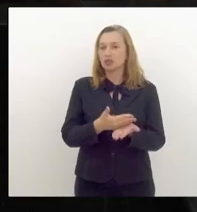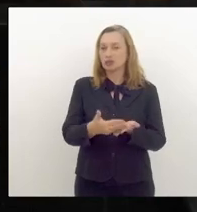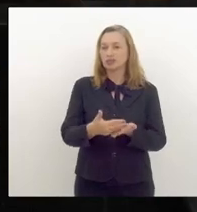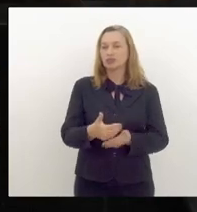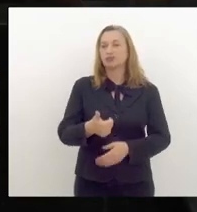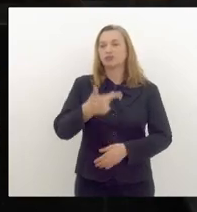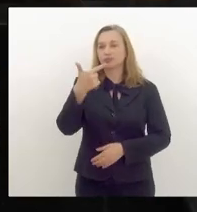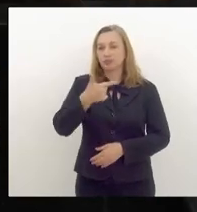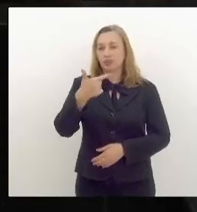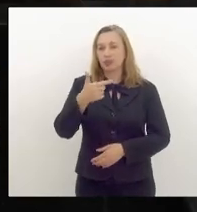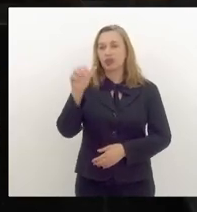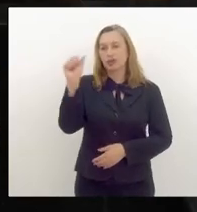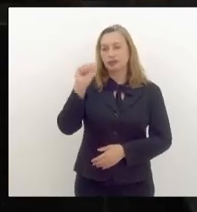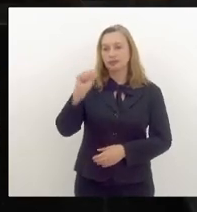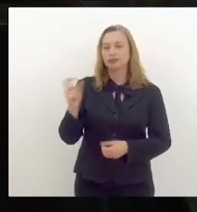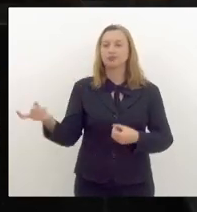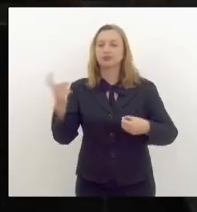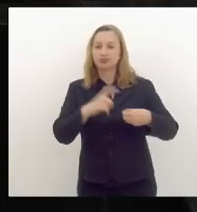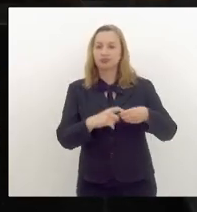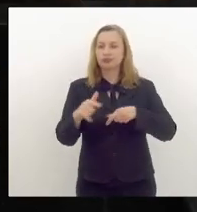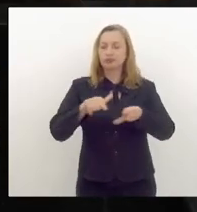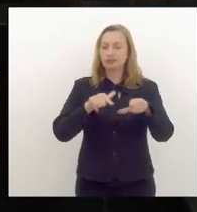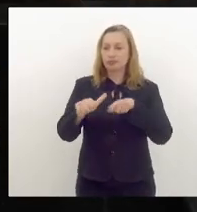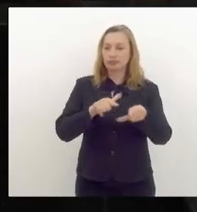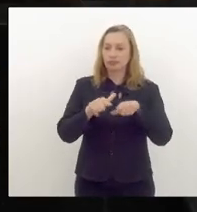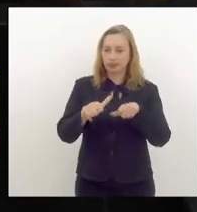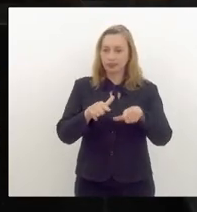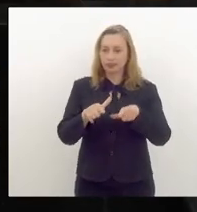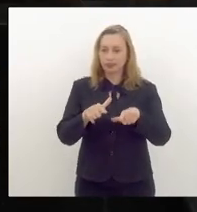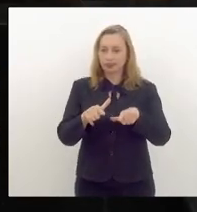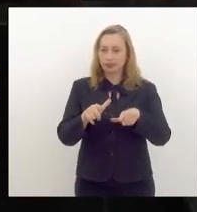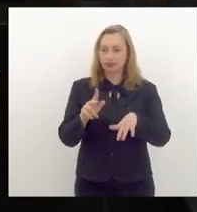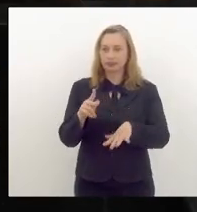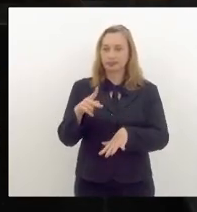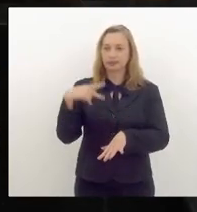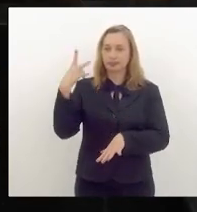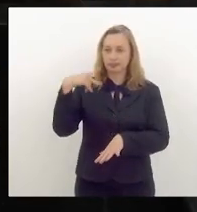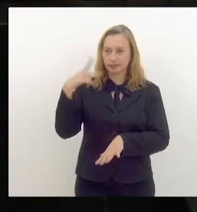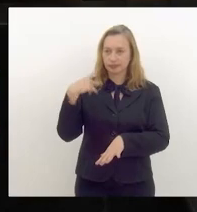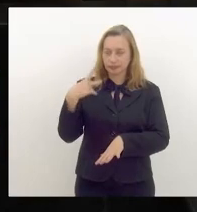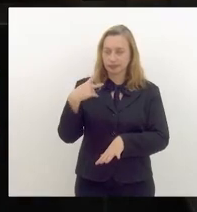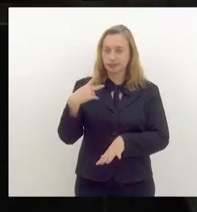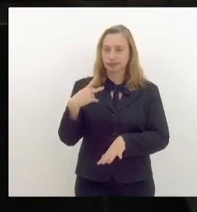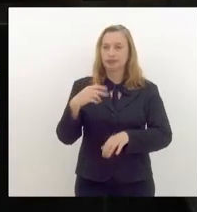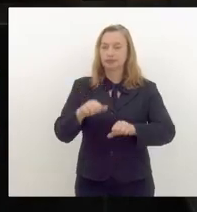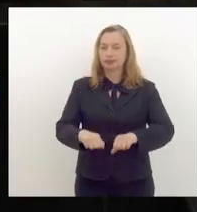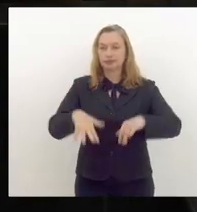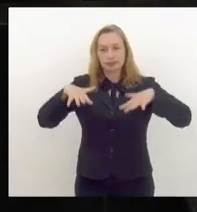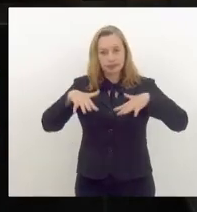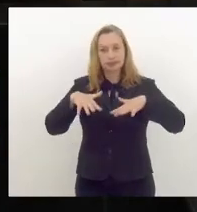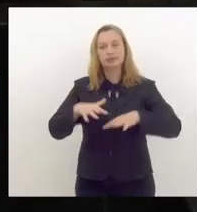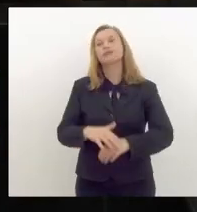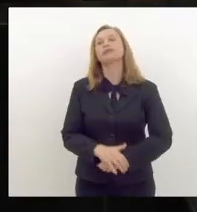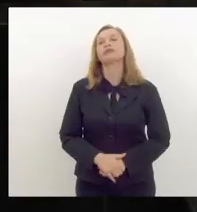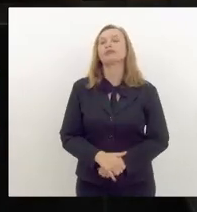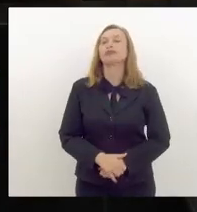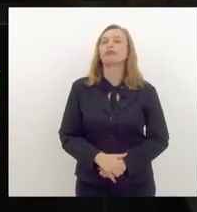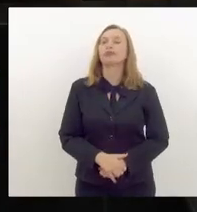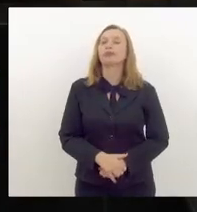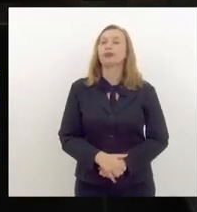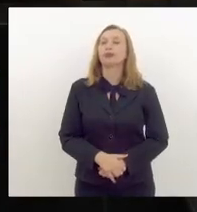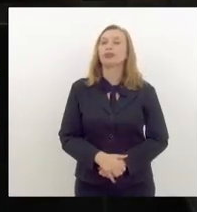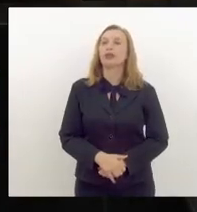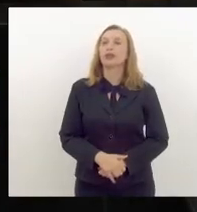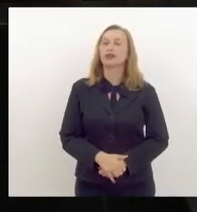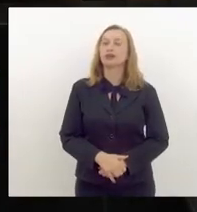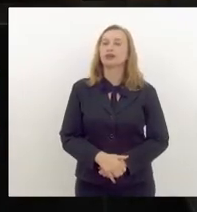dois de agosto tem que retomamos as sessões plenárias atividade Legislativa no plenário neste segundo semestre